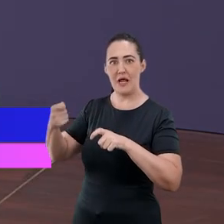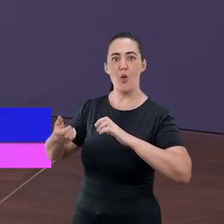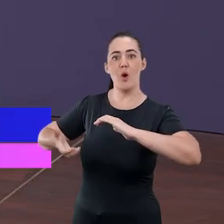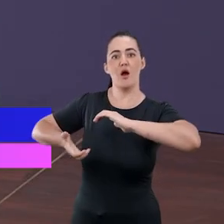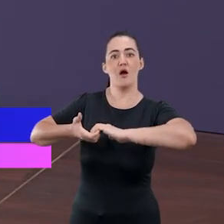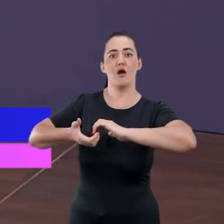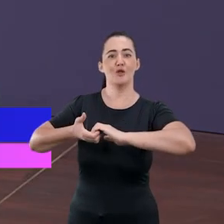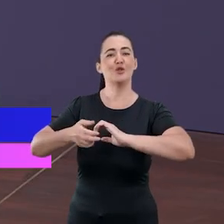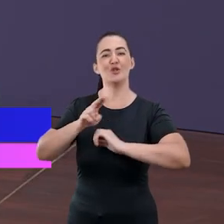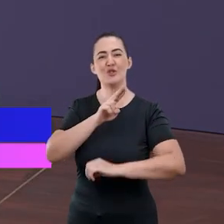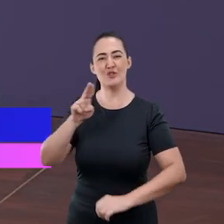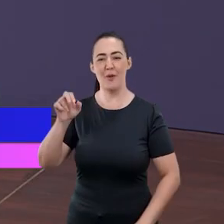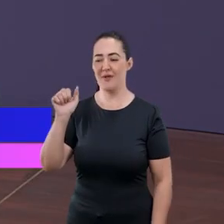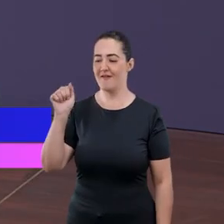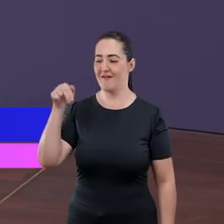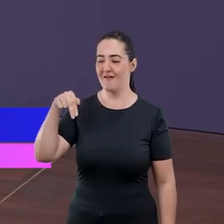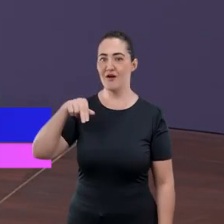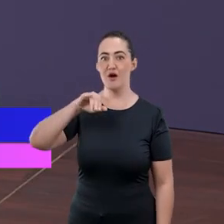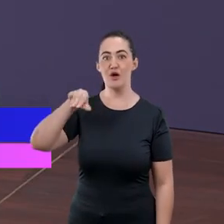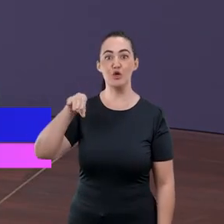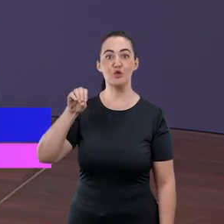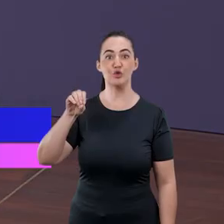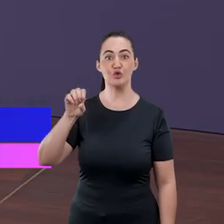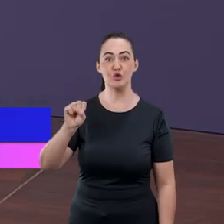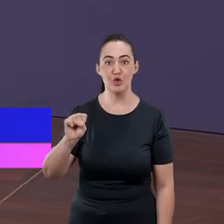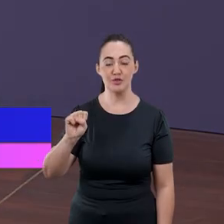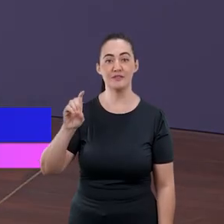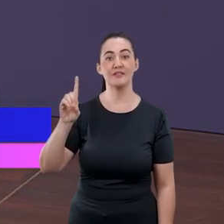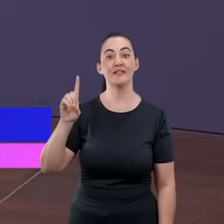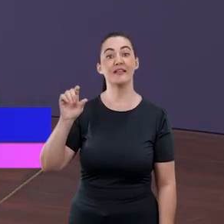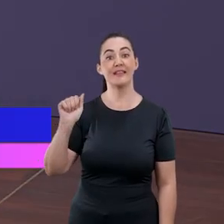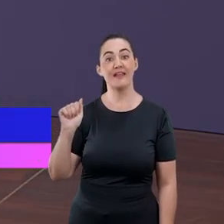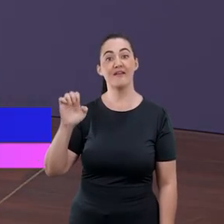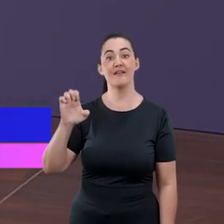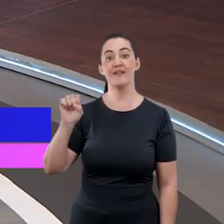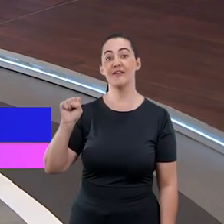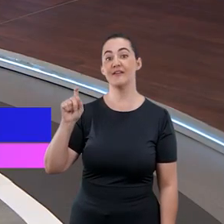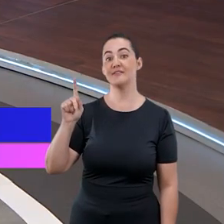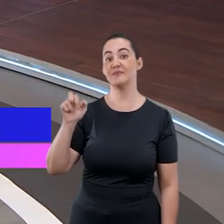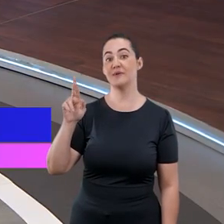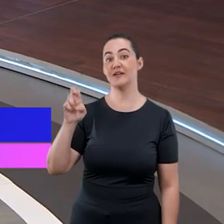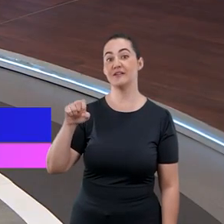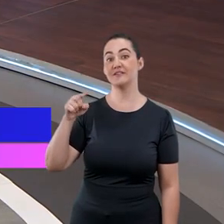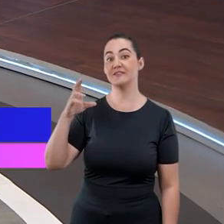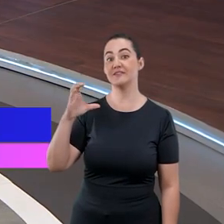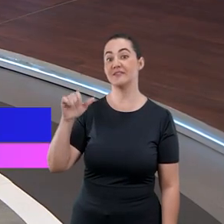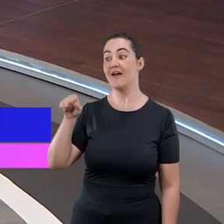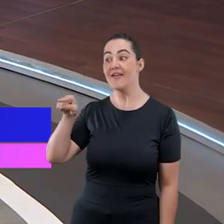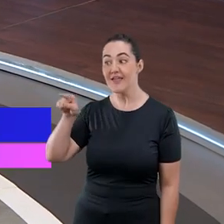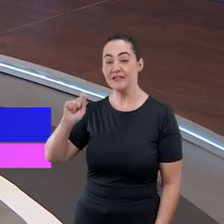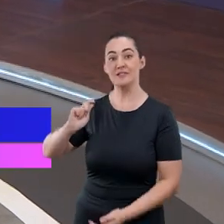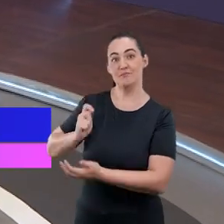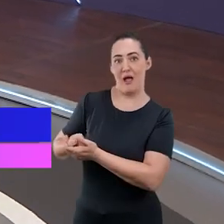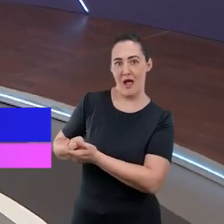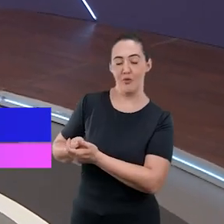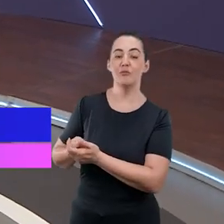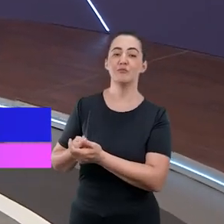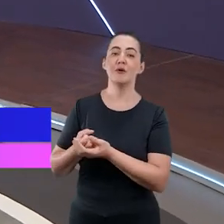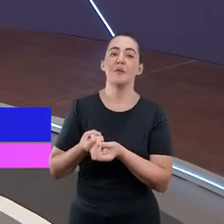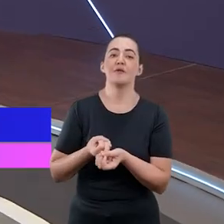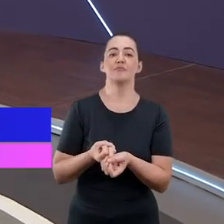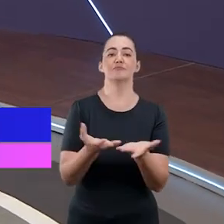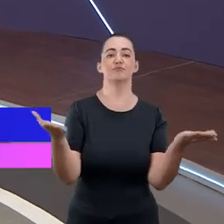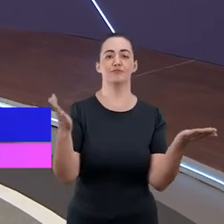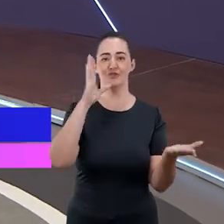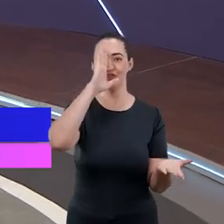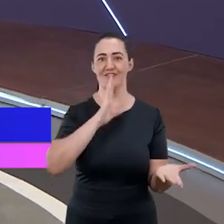esse material gratuitamente. Vai chegar aí na sua casa. E a sua pergunta é, o que eu tenho que fazer então para receber esse material?